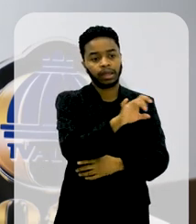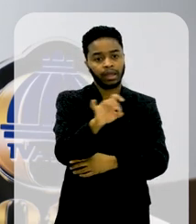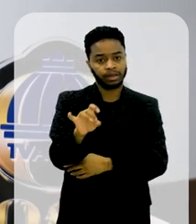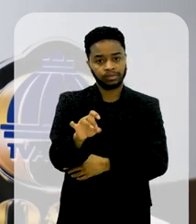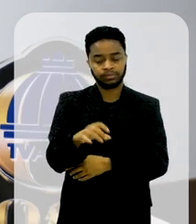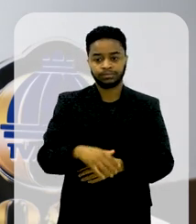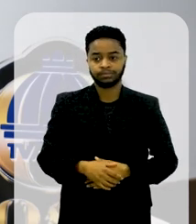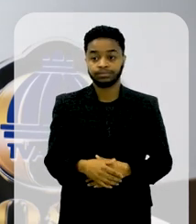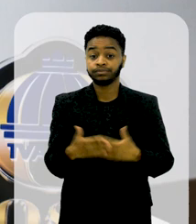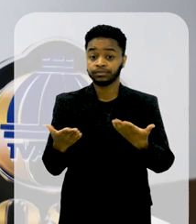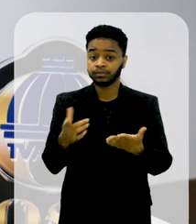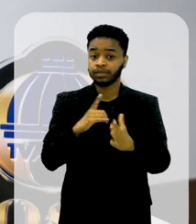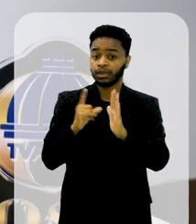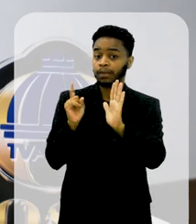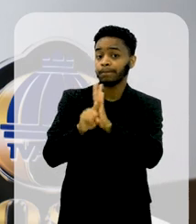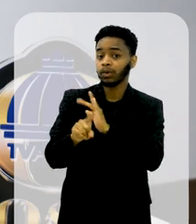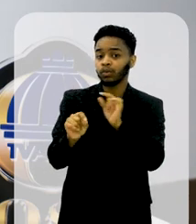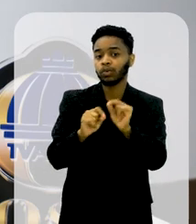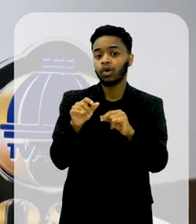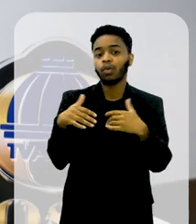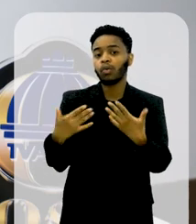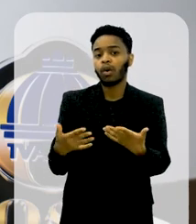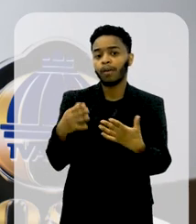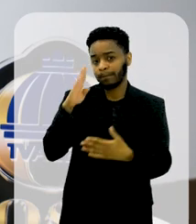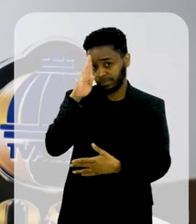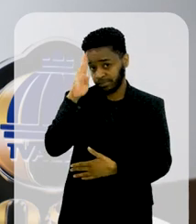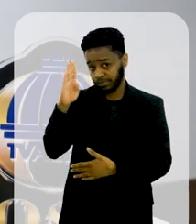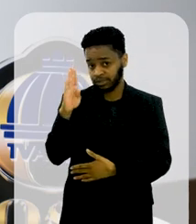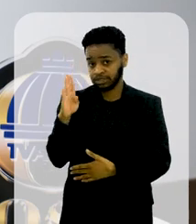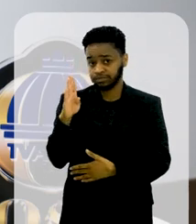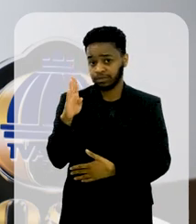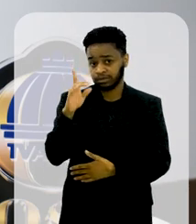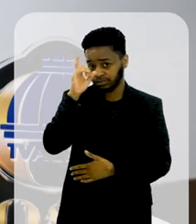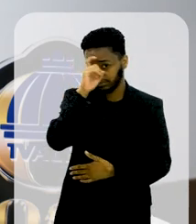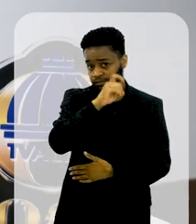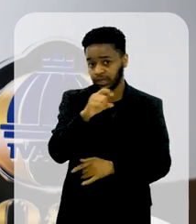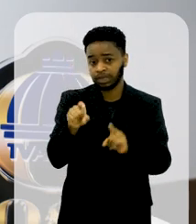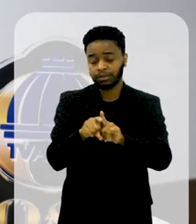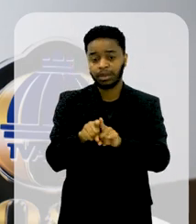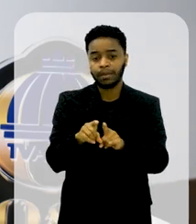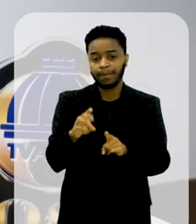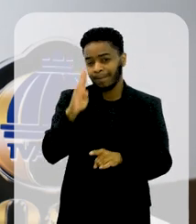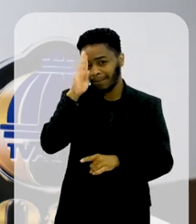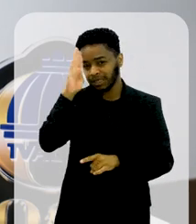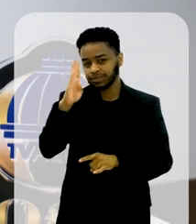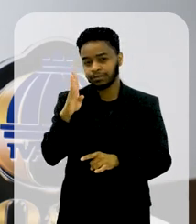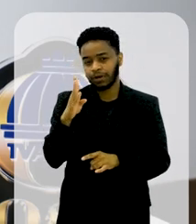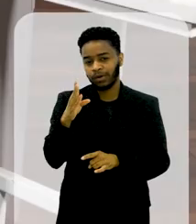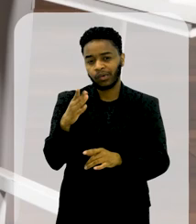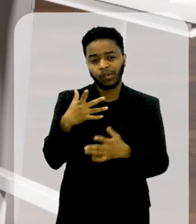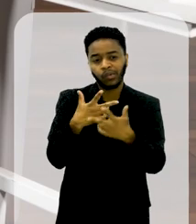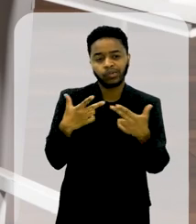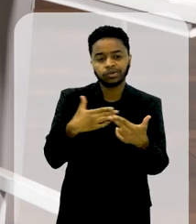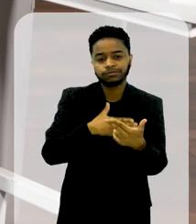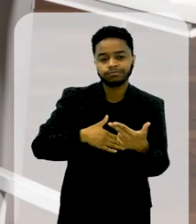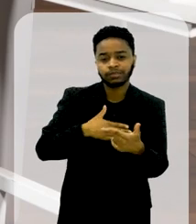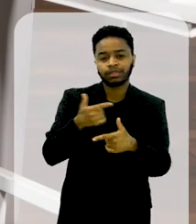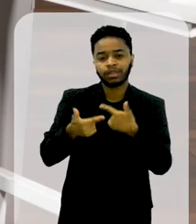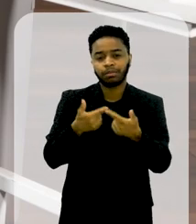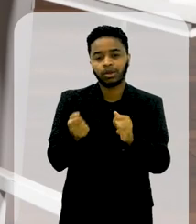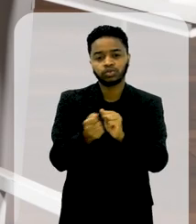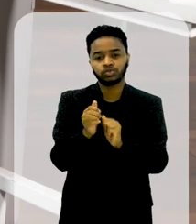personagens então tenho uma pergunta qual é a maior dor e a maior delícia de se trabalhar com cultura